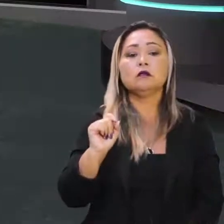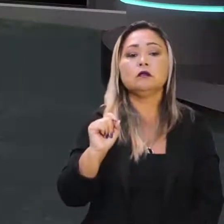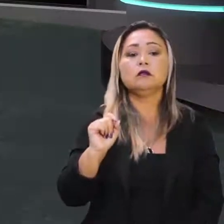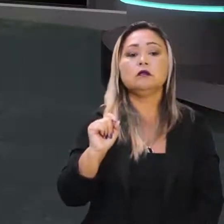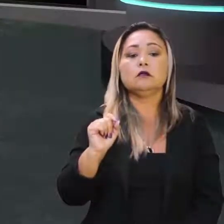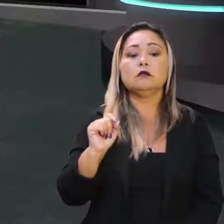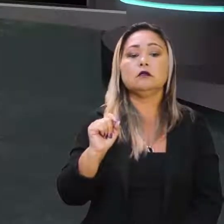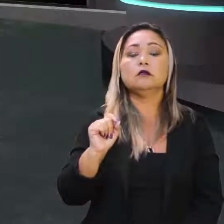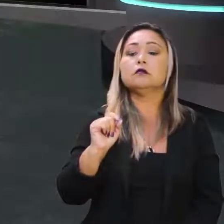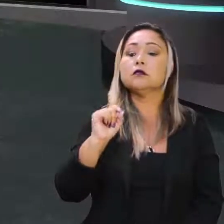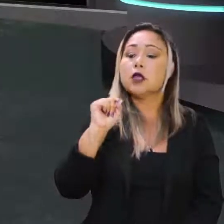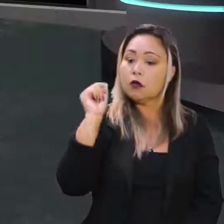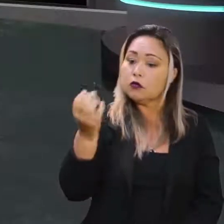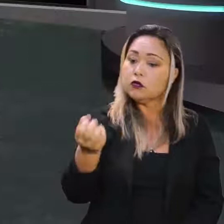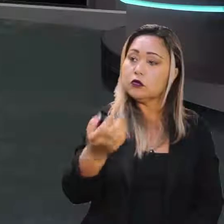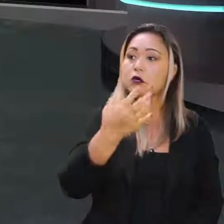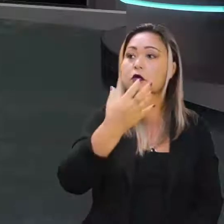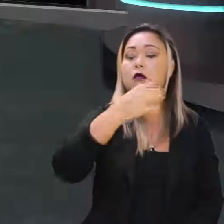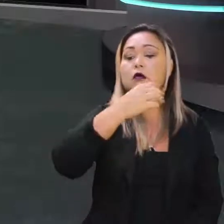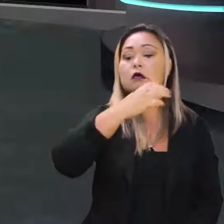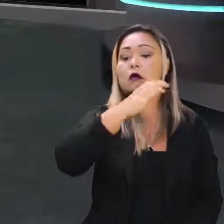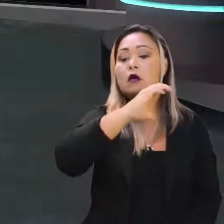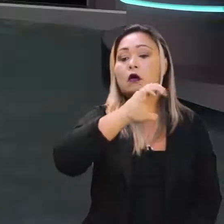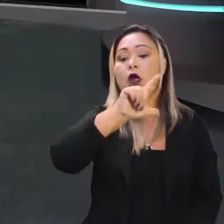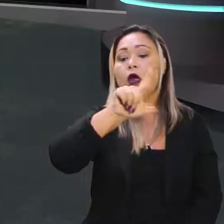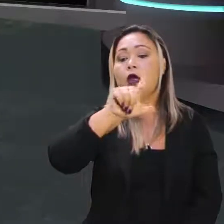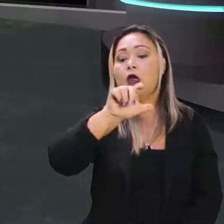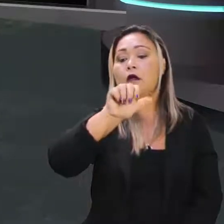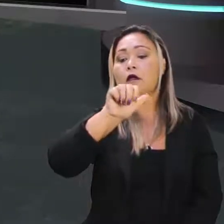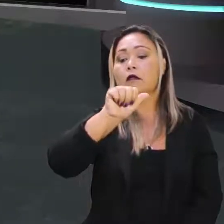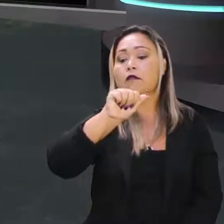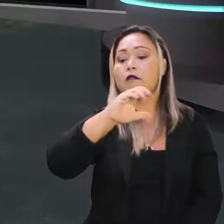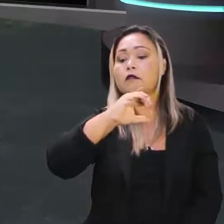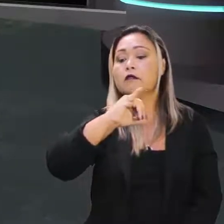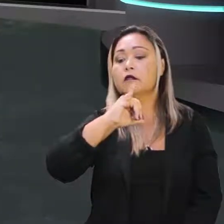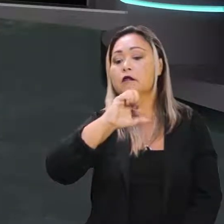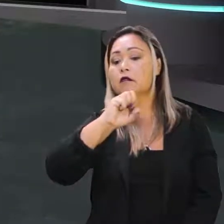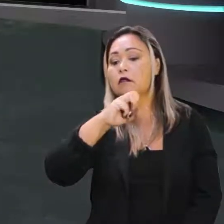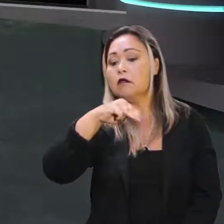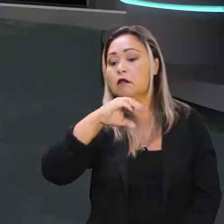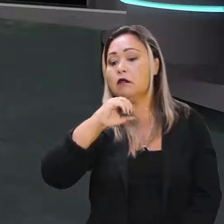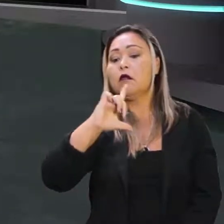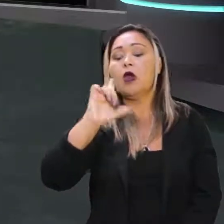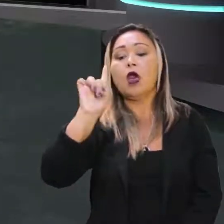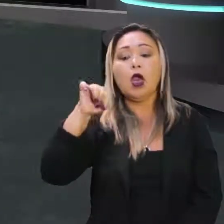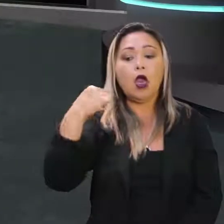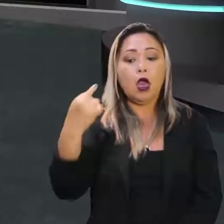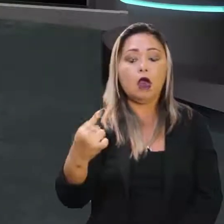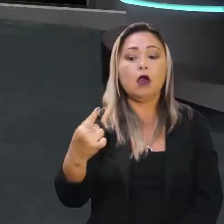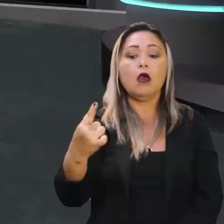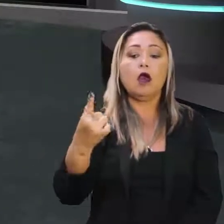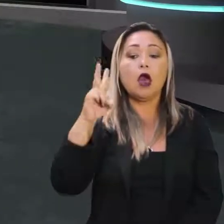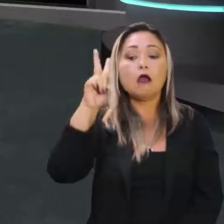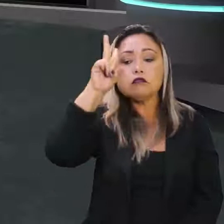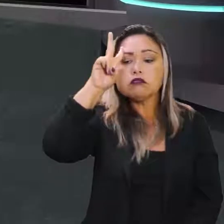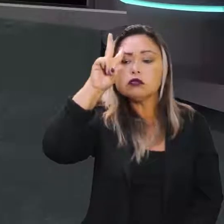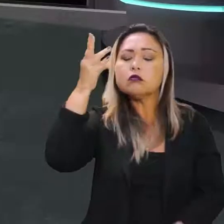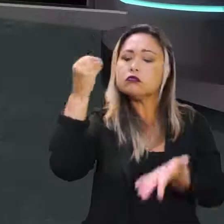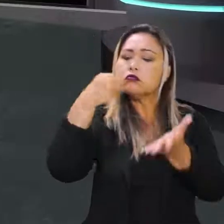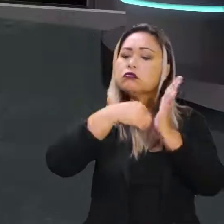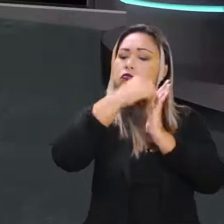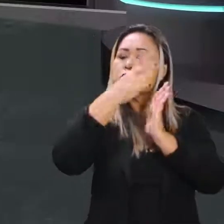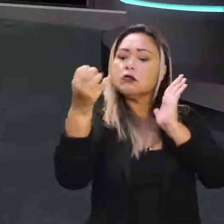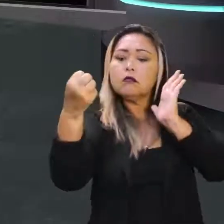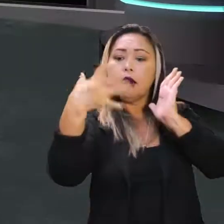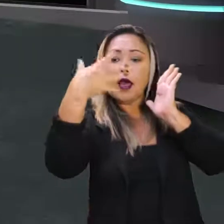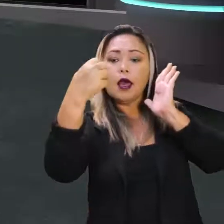por ser neoclássico, buscaram ali retratar uma história, né? Fatos ali. É verdade. A arte histórico.